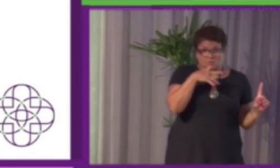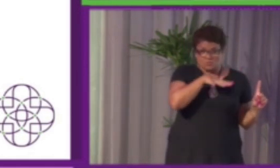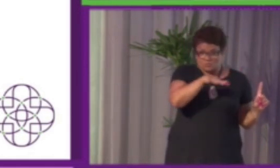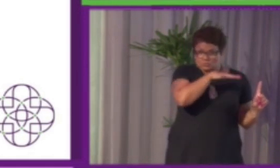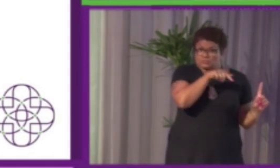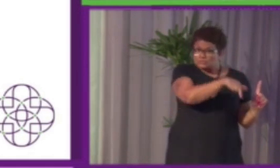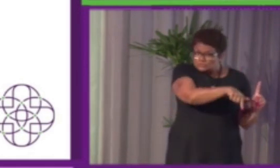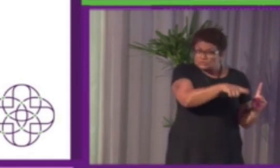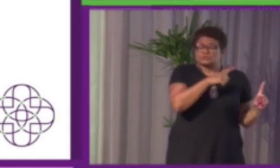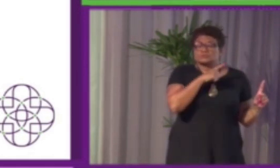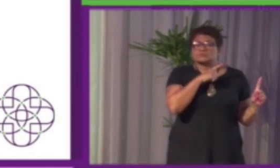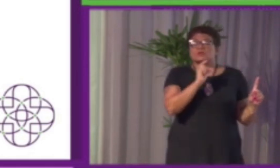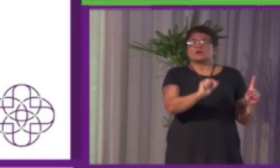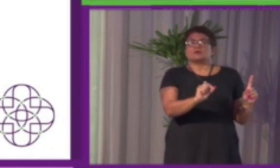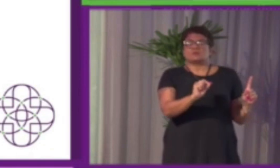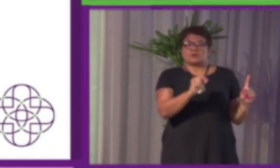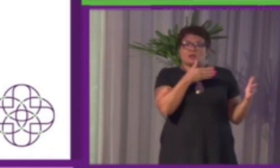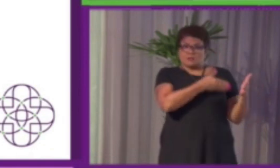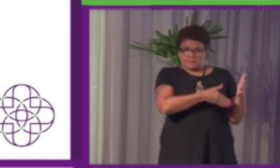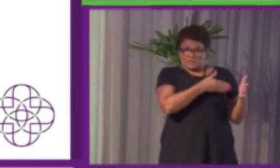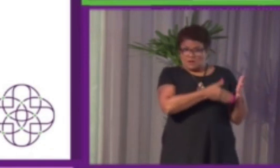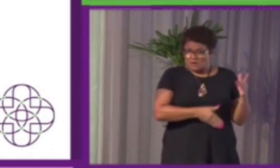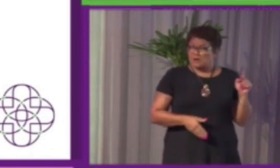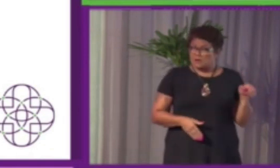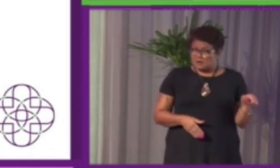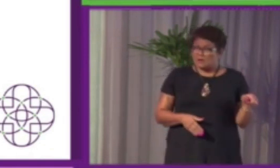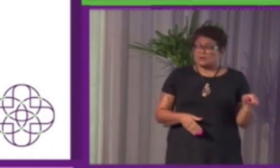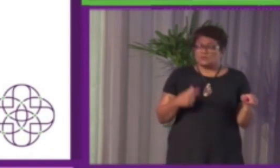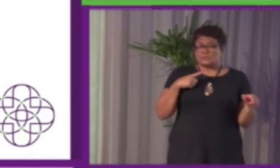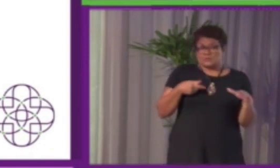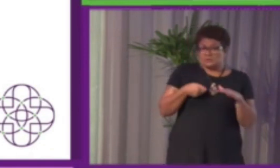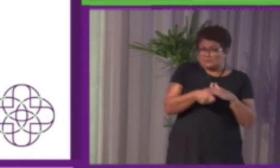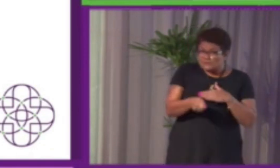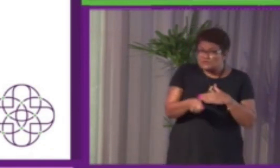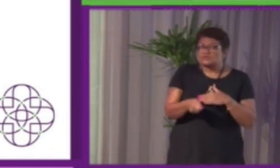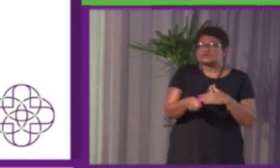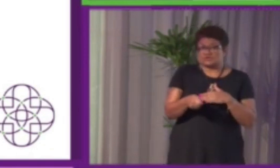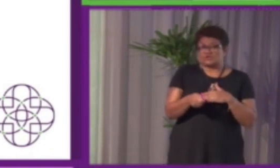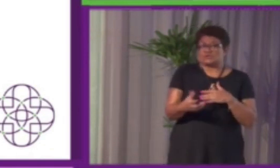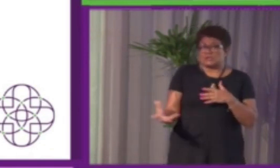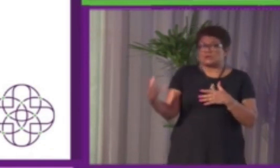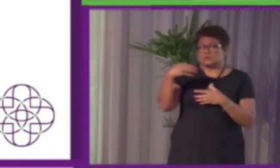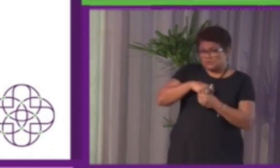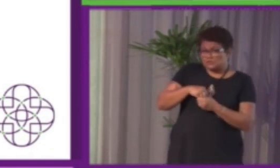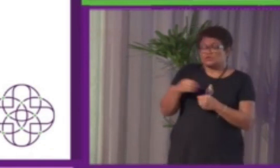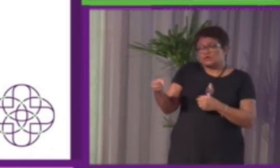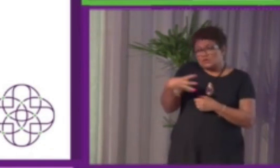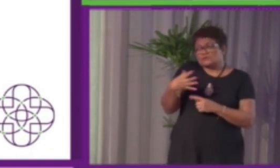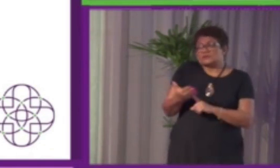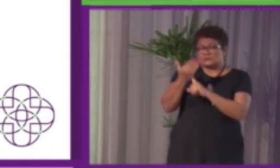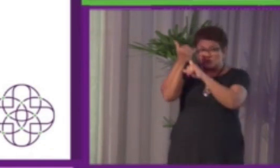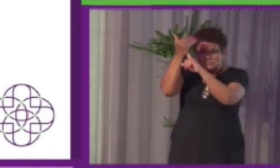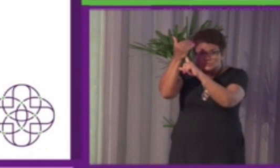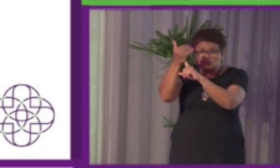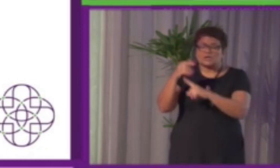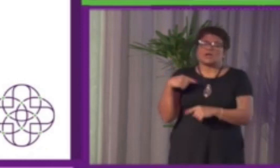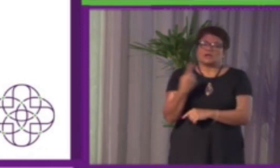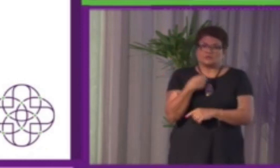partindo da premissa que o orçamento é limitado, para investir na incorporação de uma nova tecnologia,